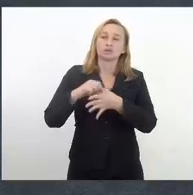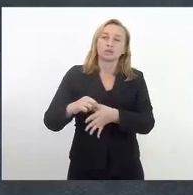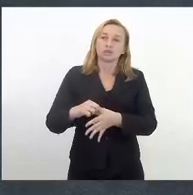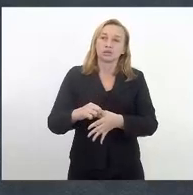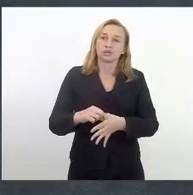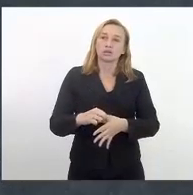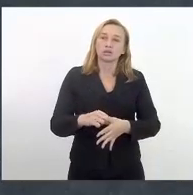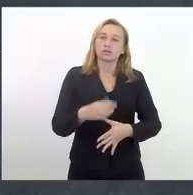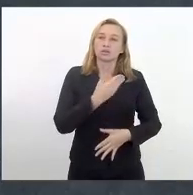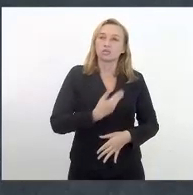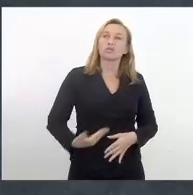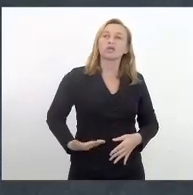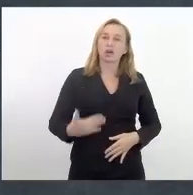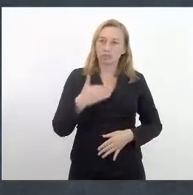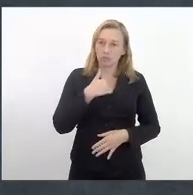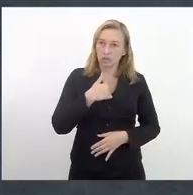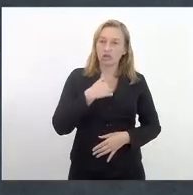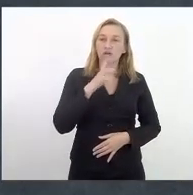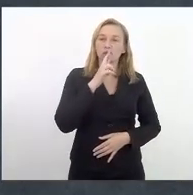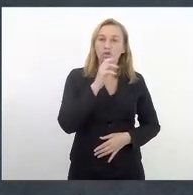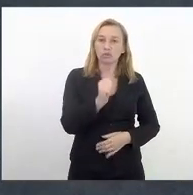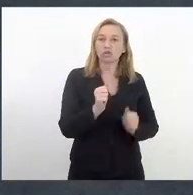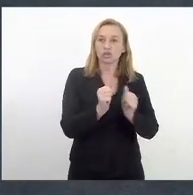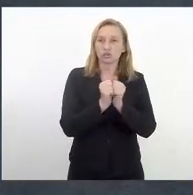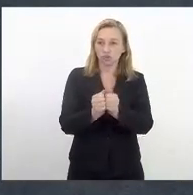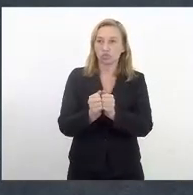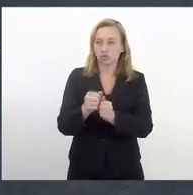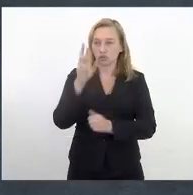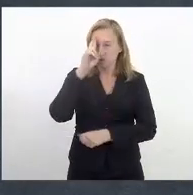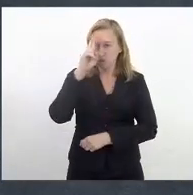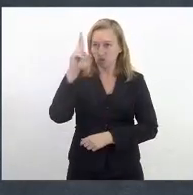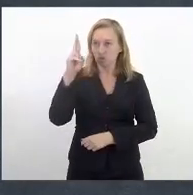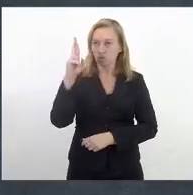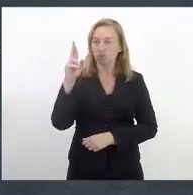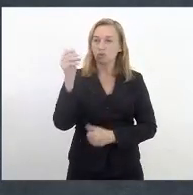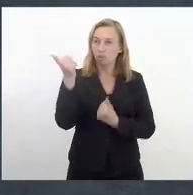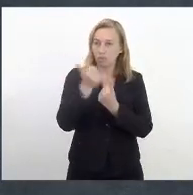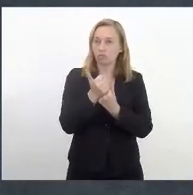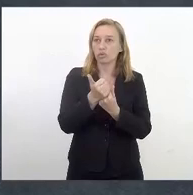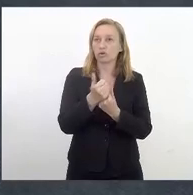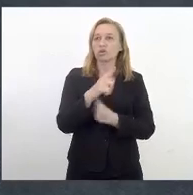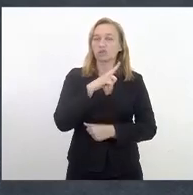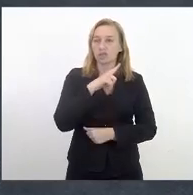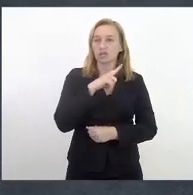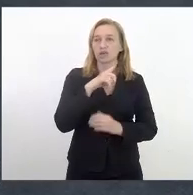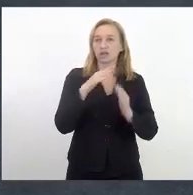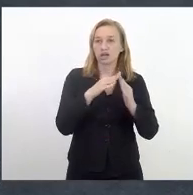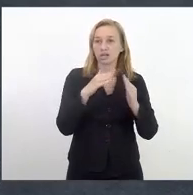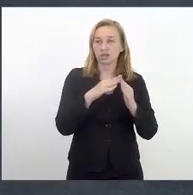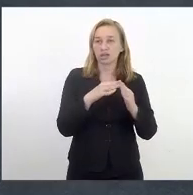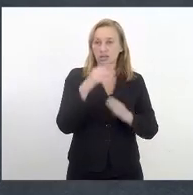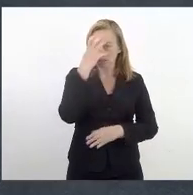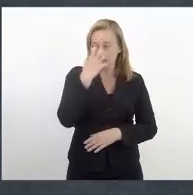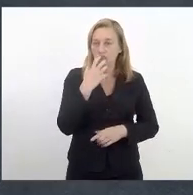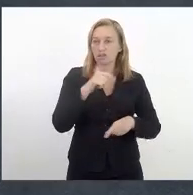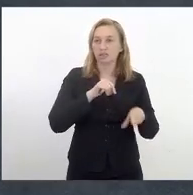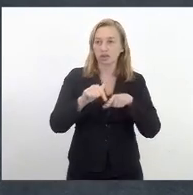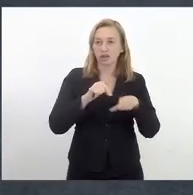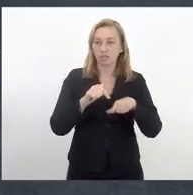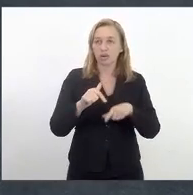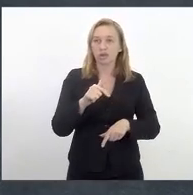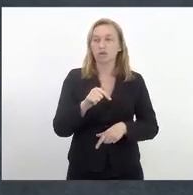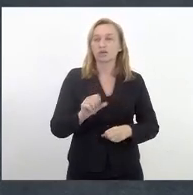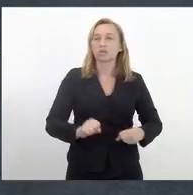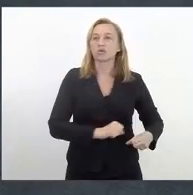pessoa e na pessoa do deputado Rodrigo Amorim estão do seu lado no apoio que tem esta casa na seriedade do trabalho que